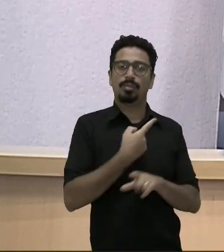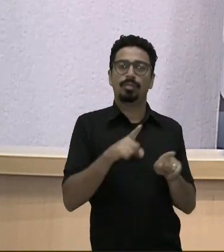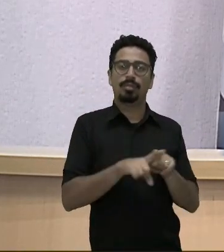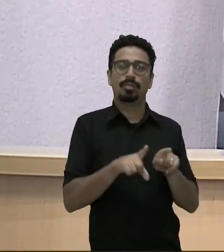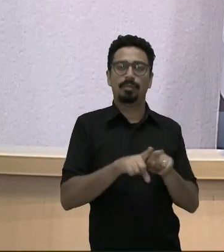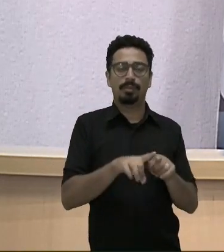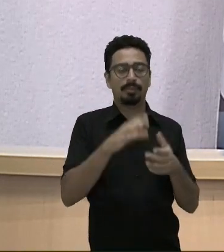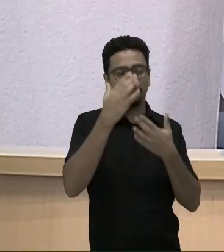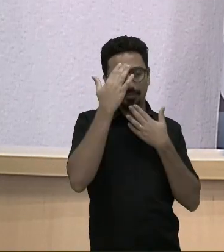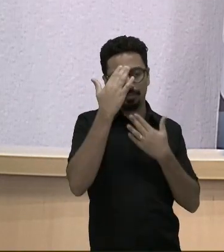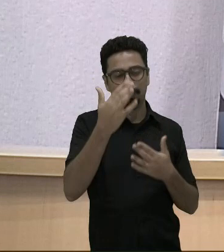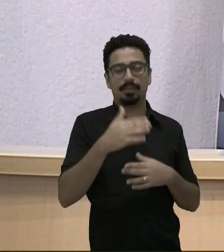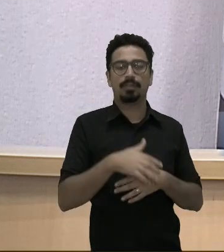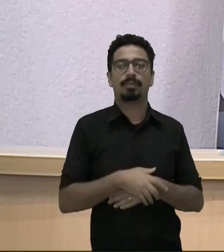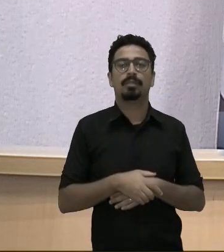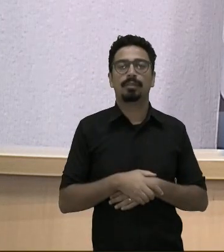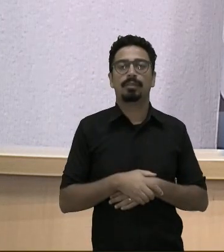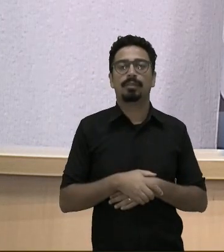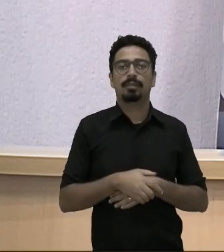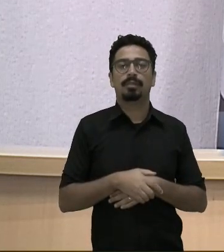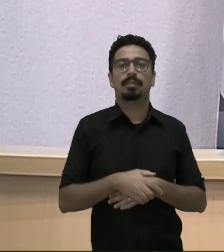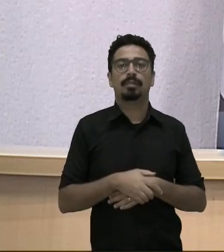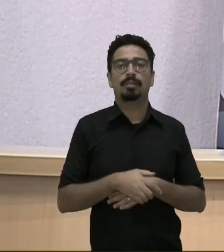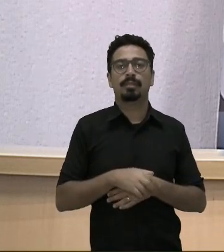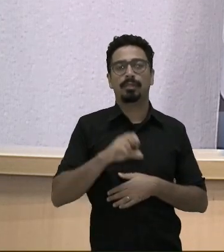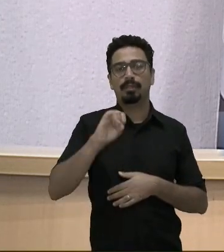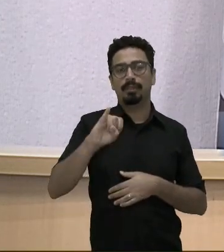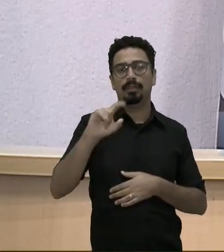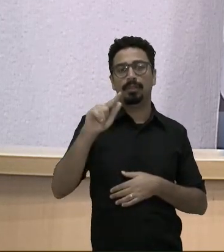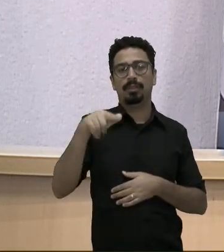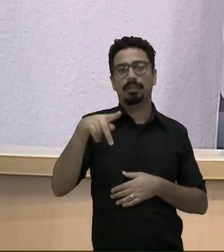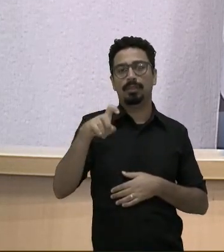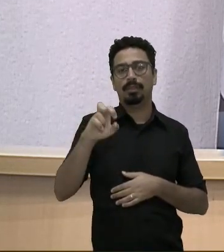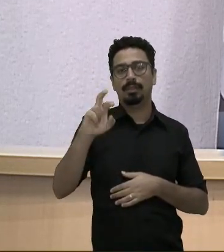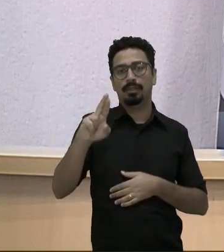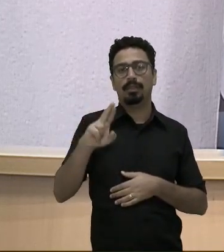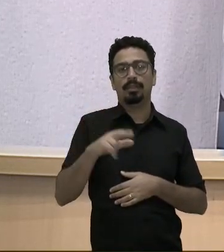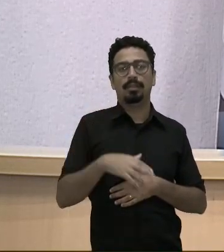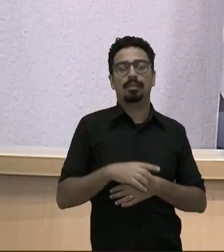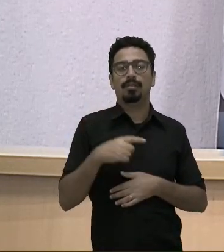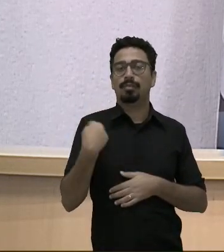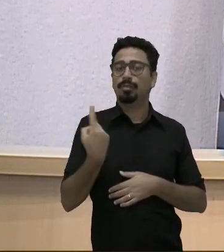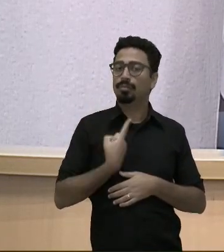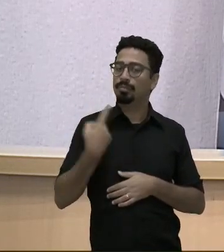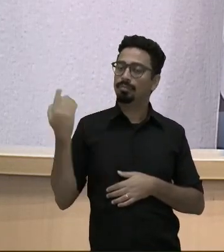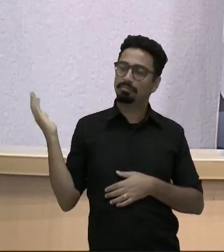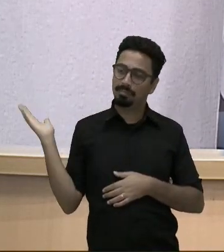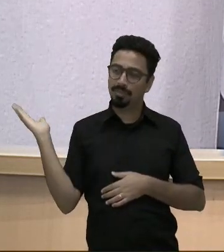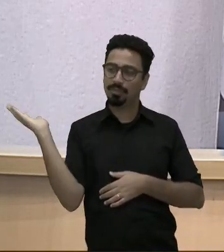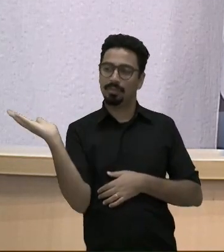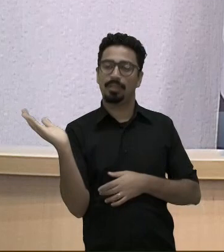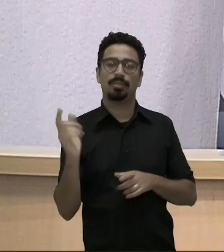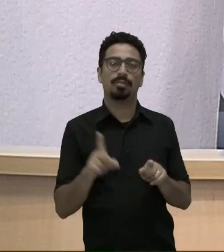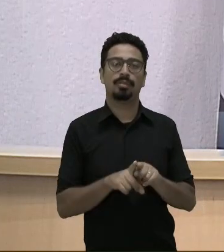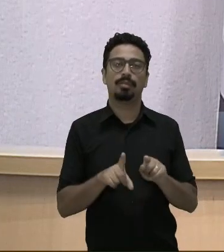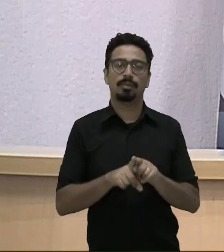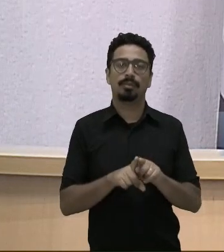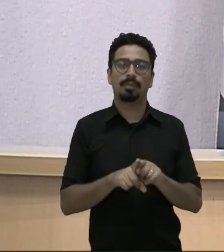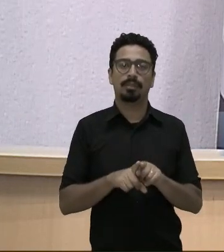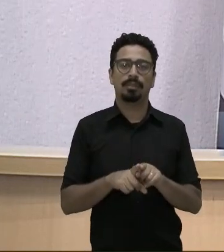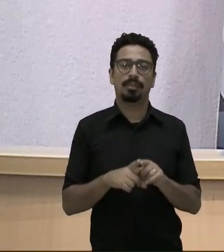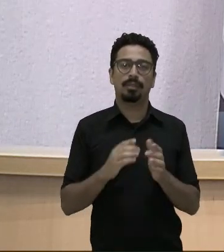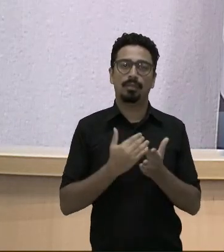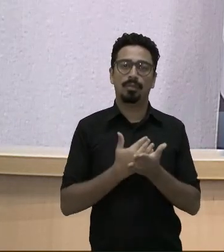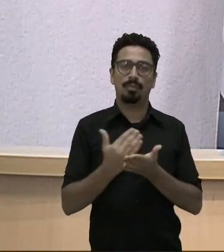obrigado. Aí nós temos Igner, que é o garçom aqui, que não é só garçom, então começa